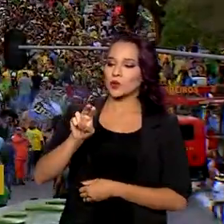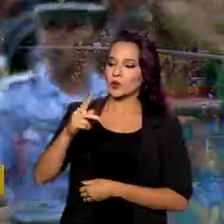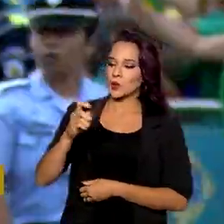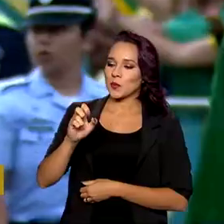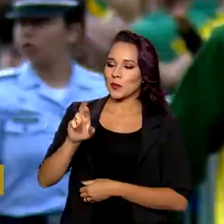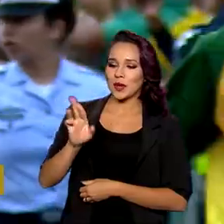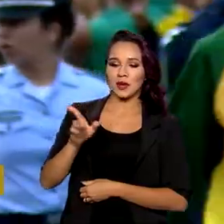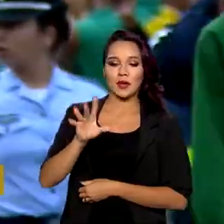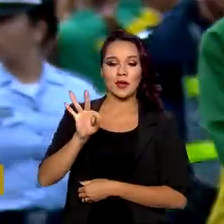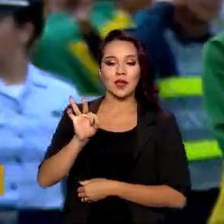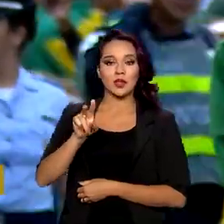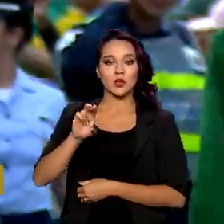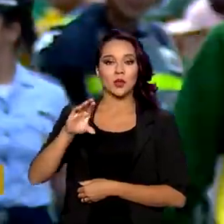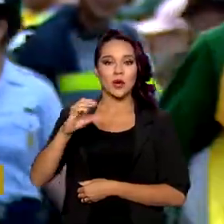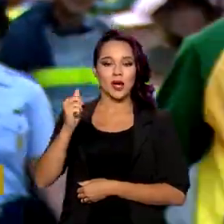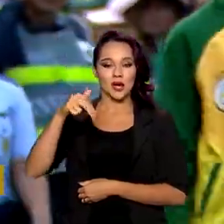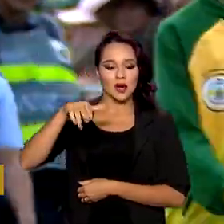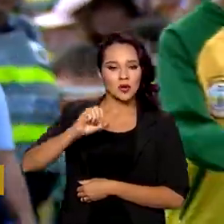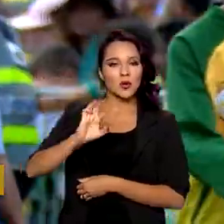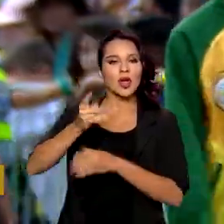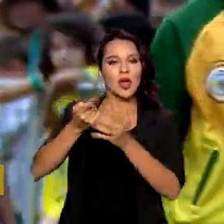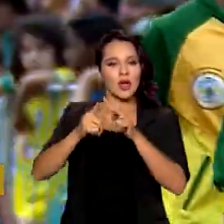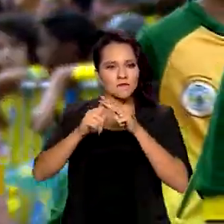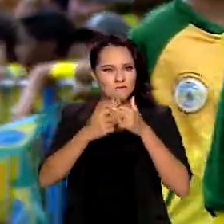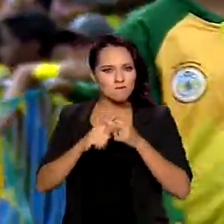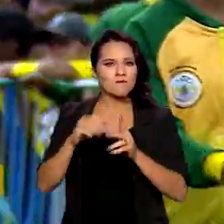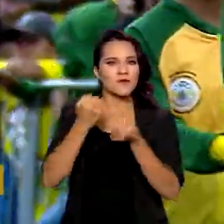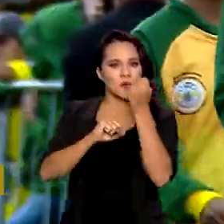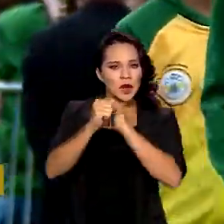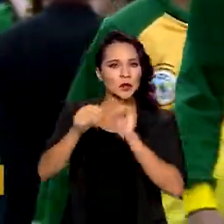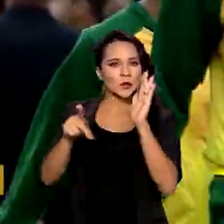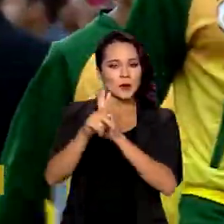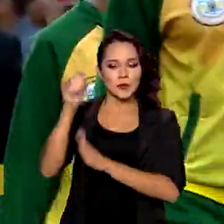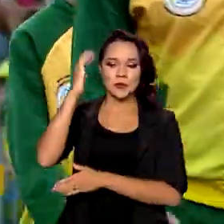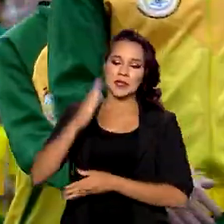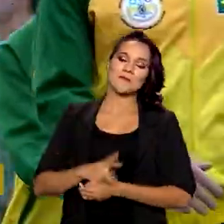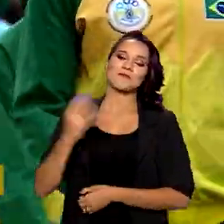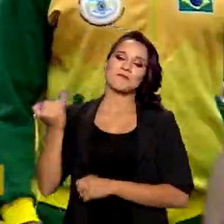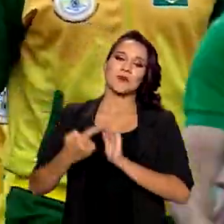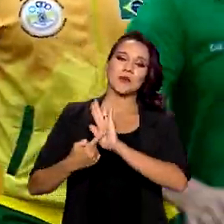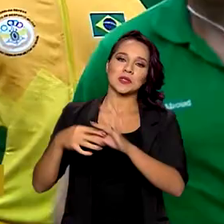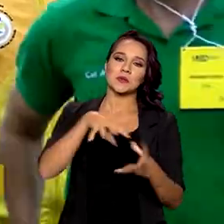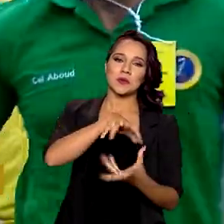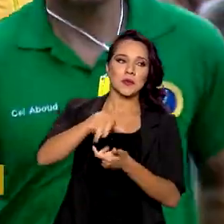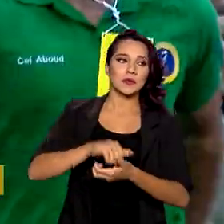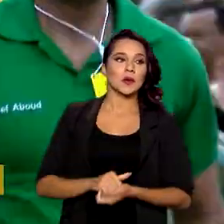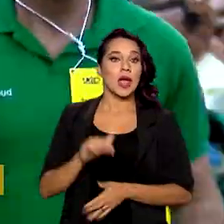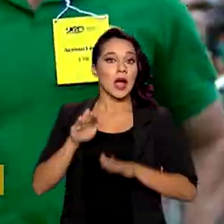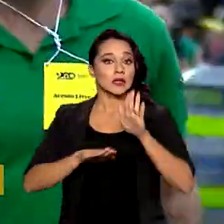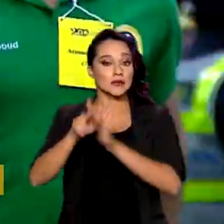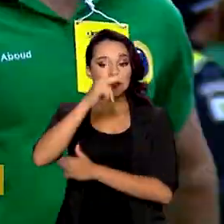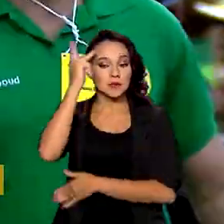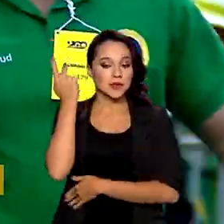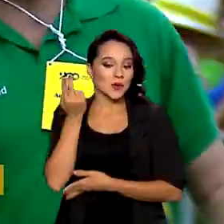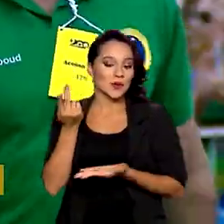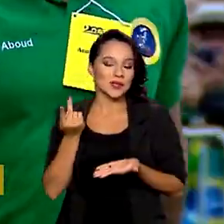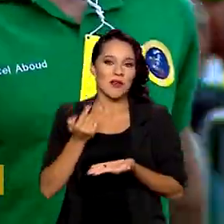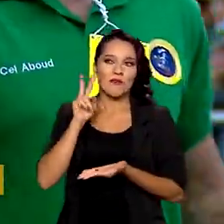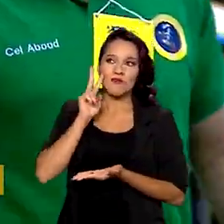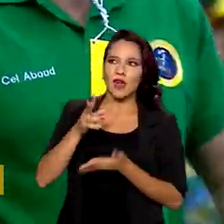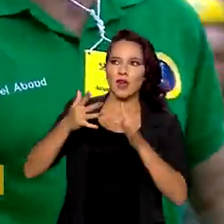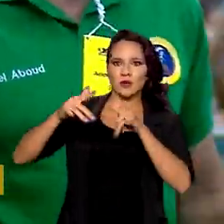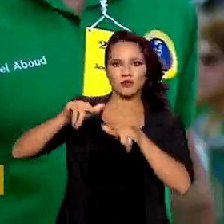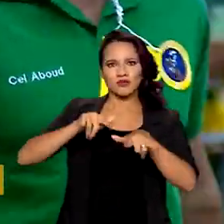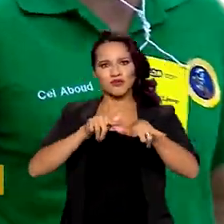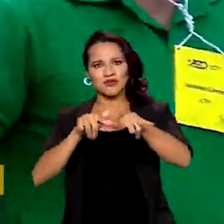é uma aeronave brasileira, né, fabricada pela Embraer. Então é sempre interessante que a gente mostre isso para o mundo, né? Às vezes o pessoal pergunta por que a gente não utiliza uma aeronave a